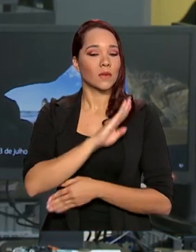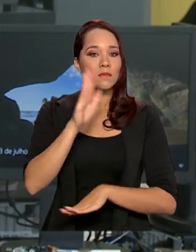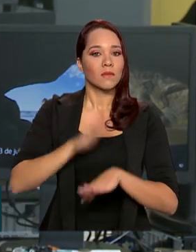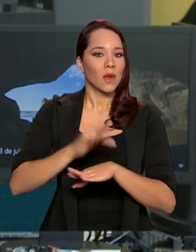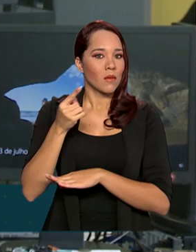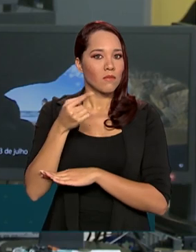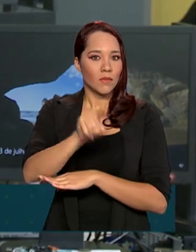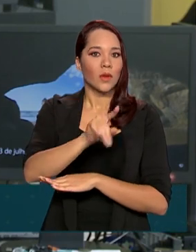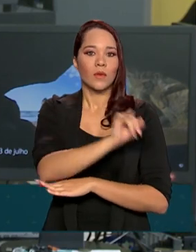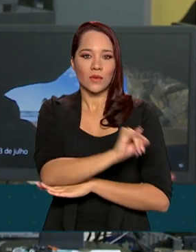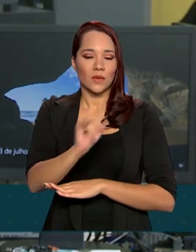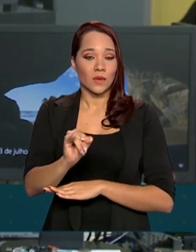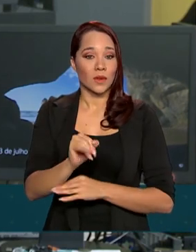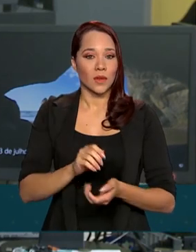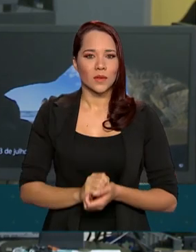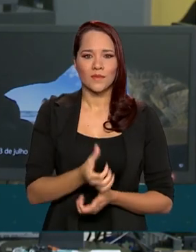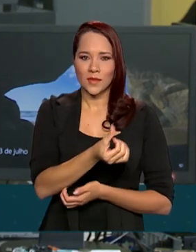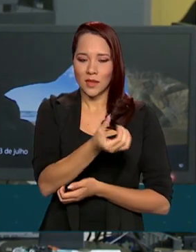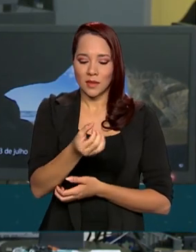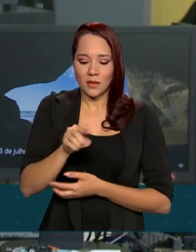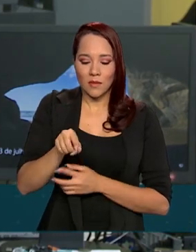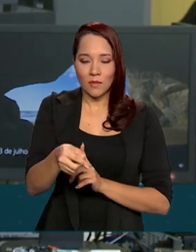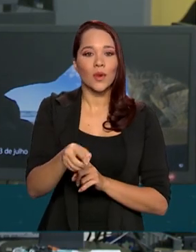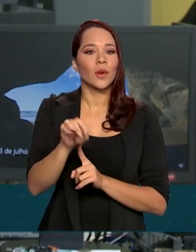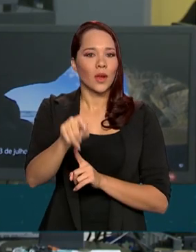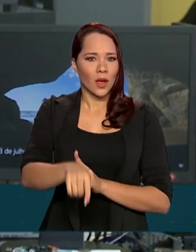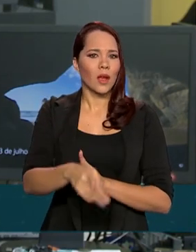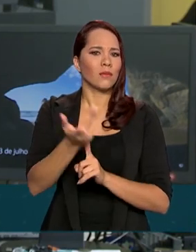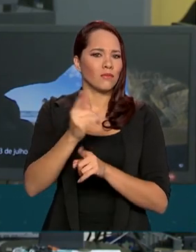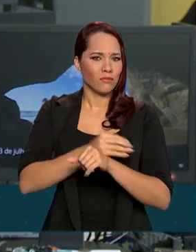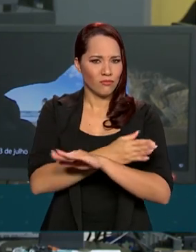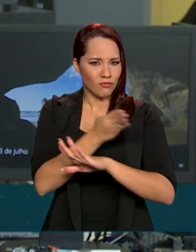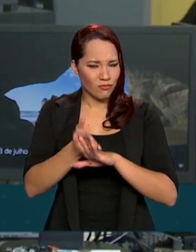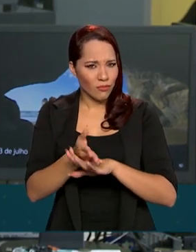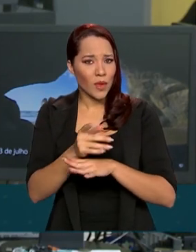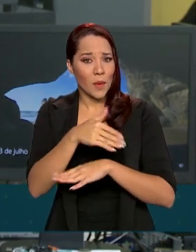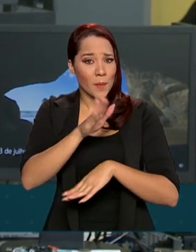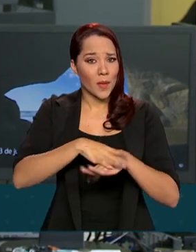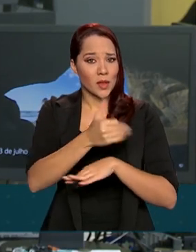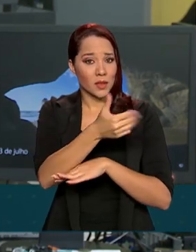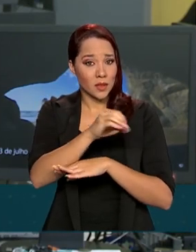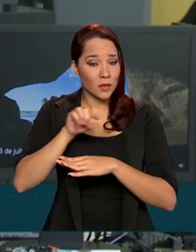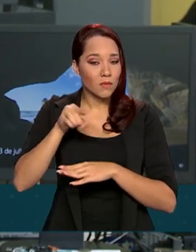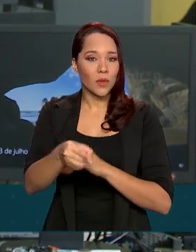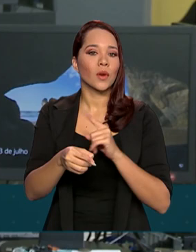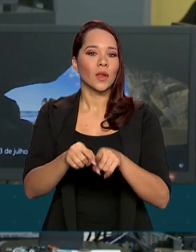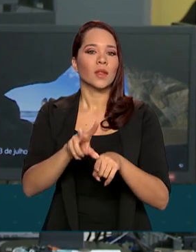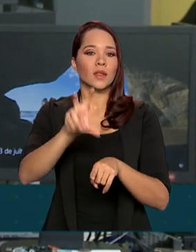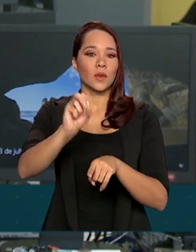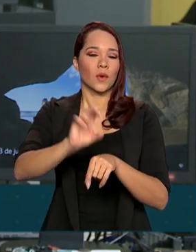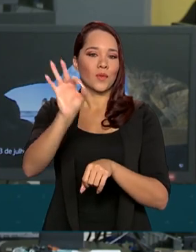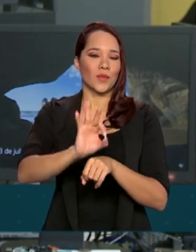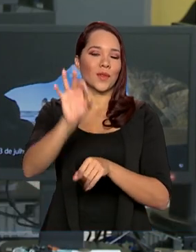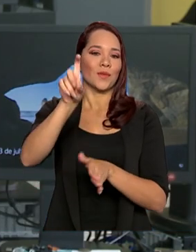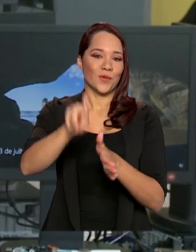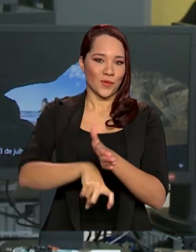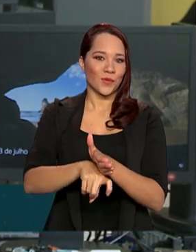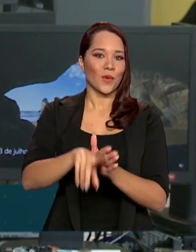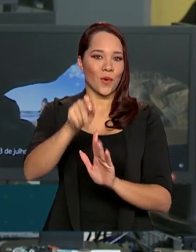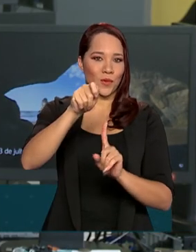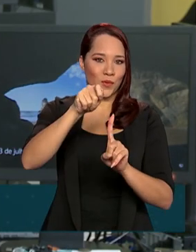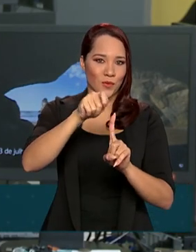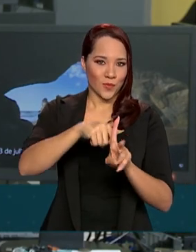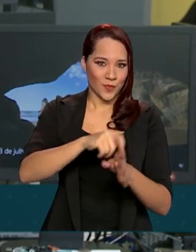instituições. Cerca de 60 mil delas são integrais e mais de 100 mil bolsas dão 50% de desconto na